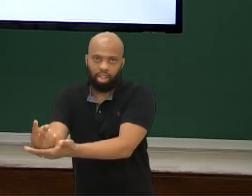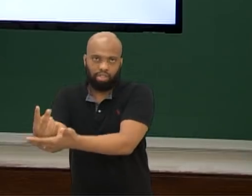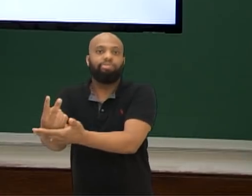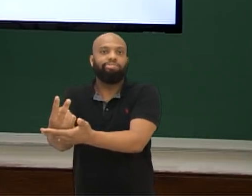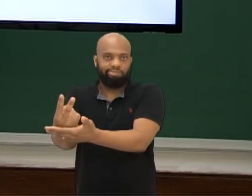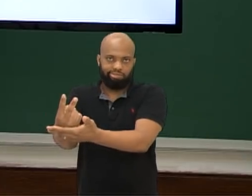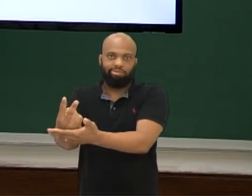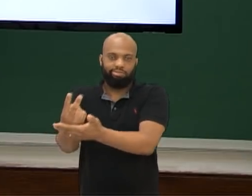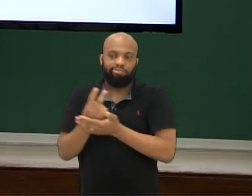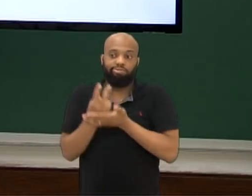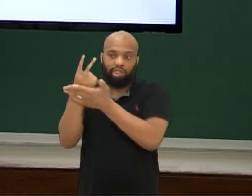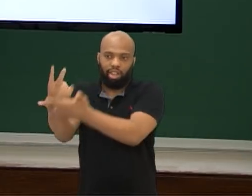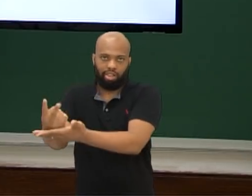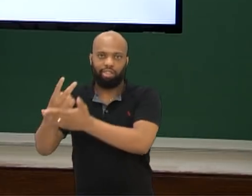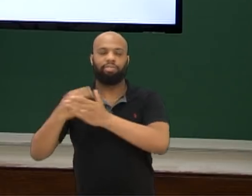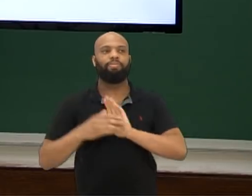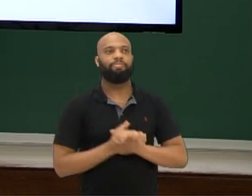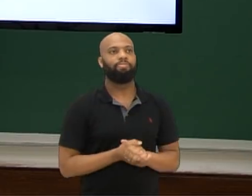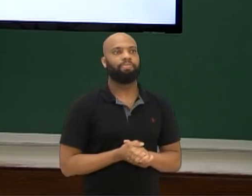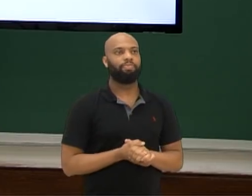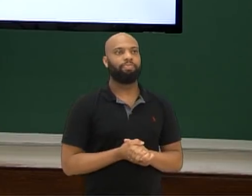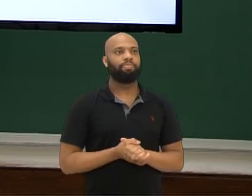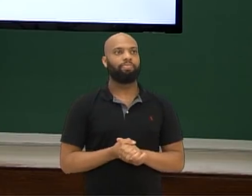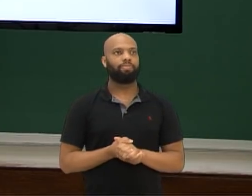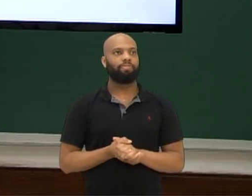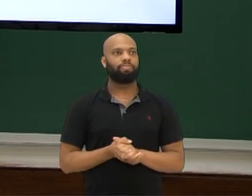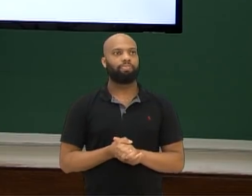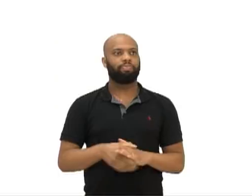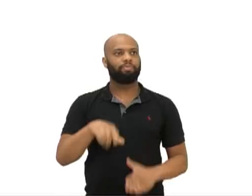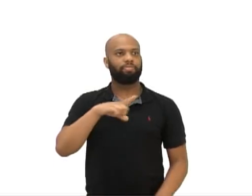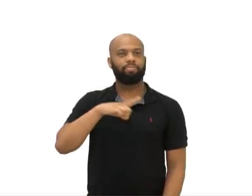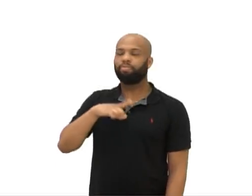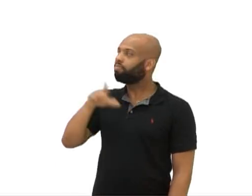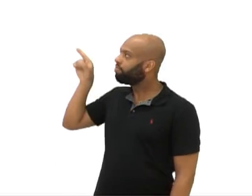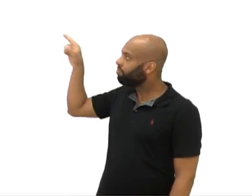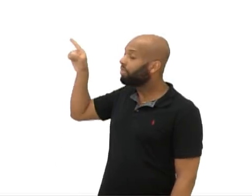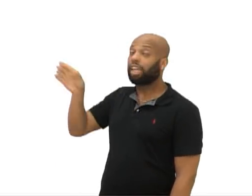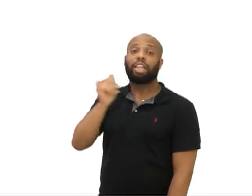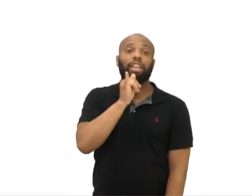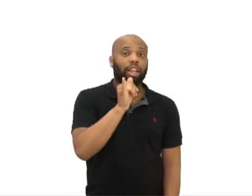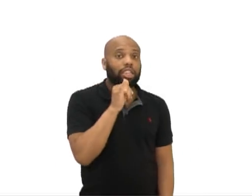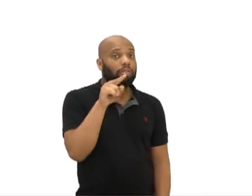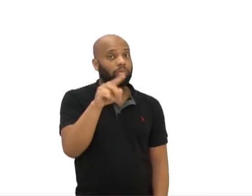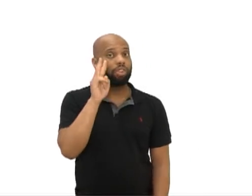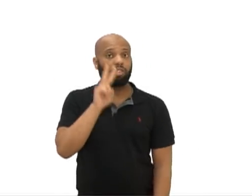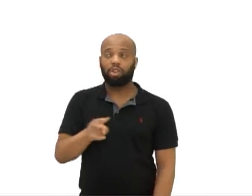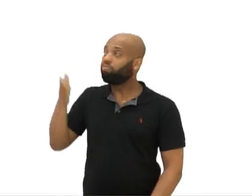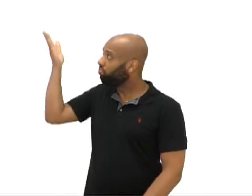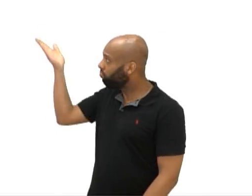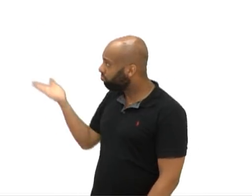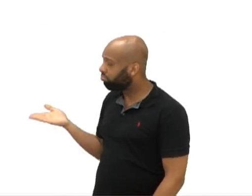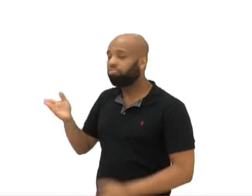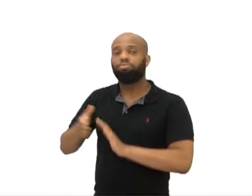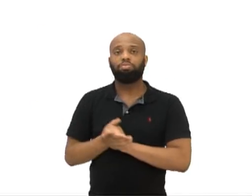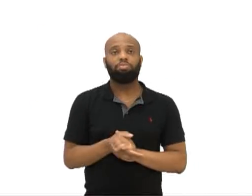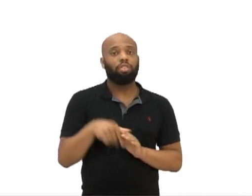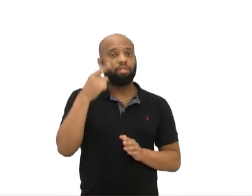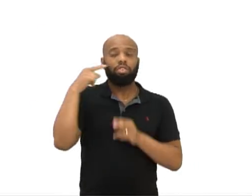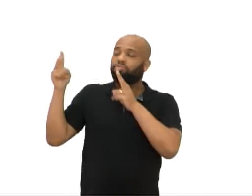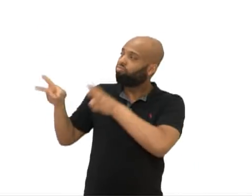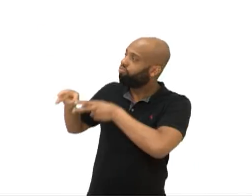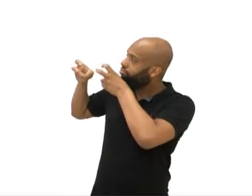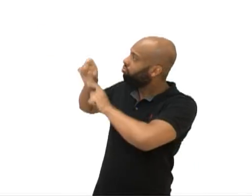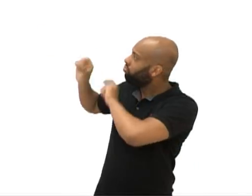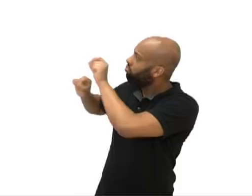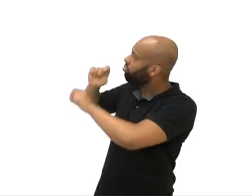pares eletrônicos, tá bom, pessoal? Então, aqui eu tenho um exemplo para vocês, certo? Perceba